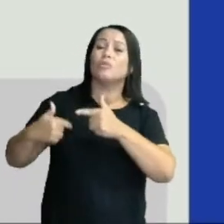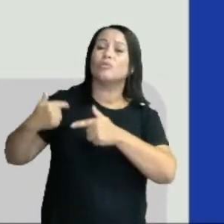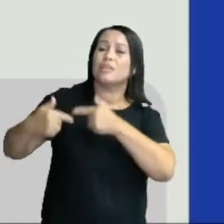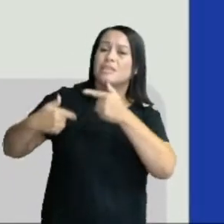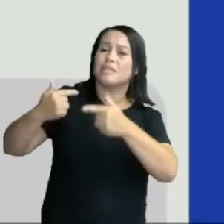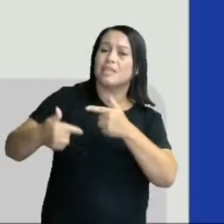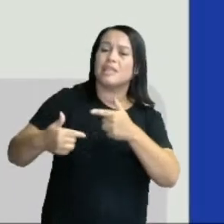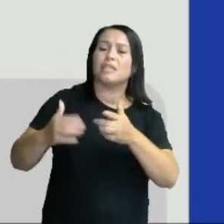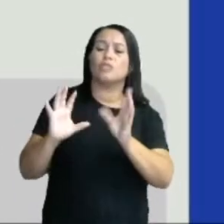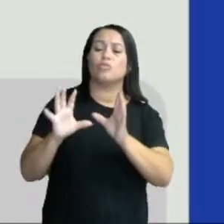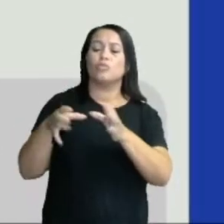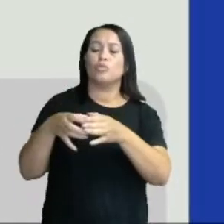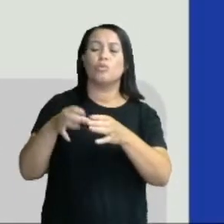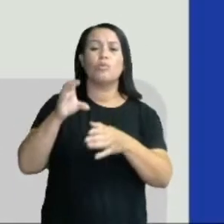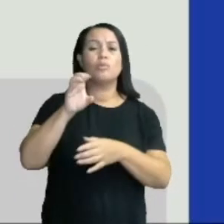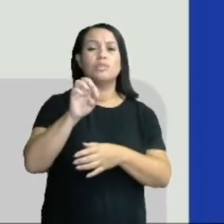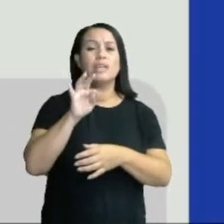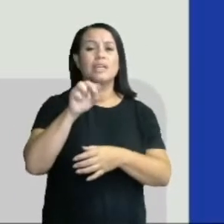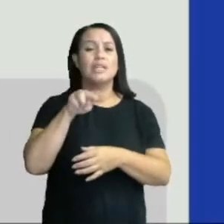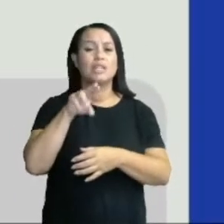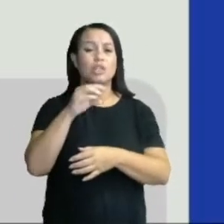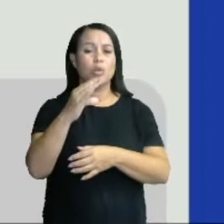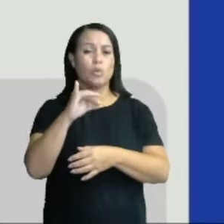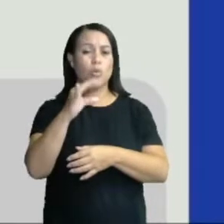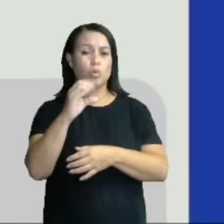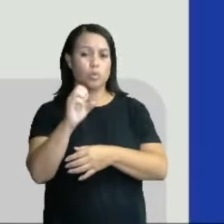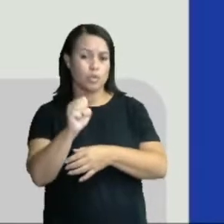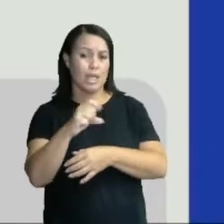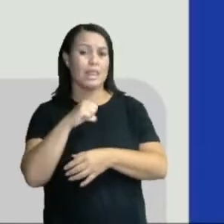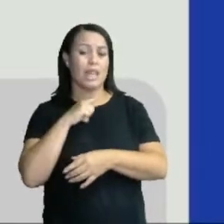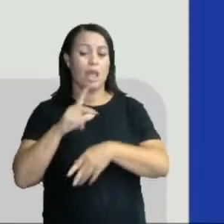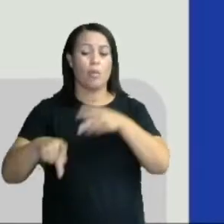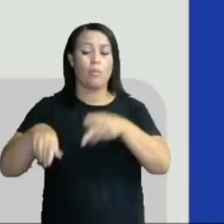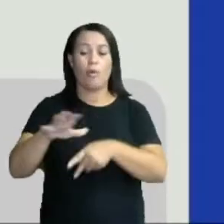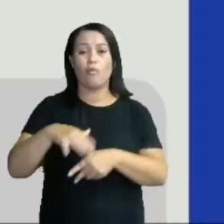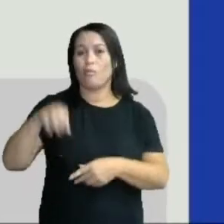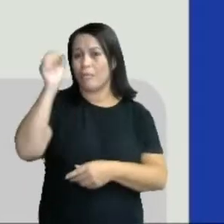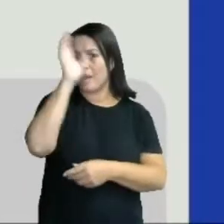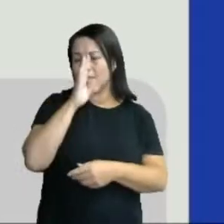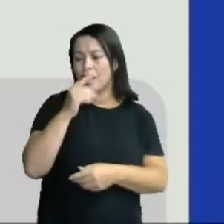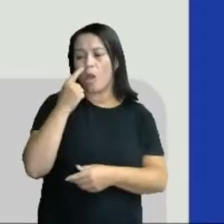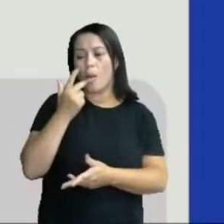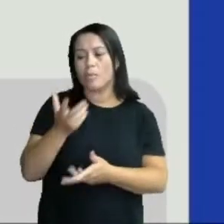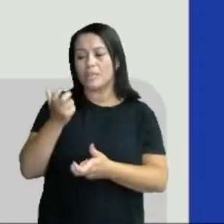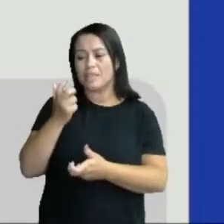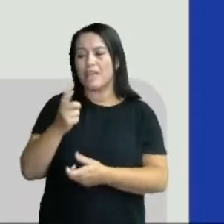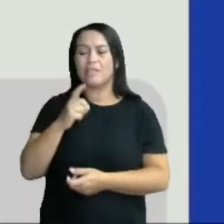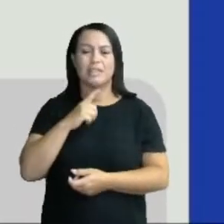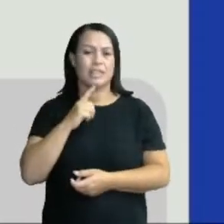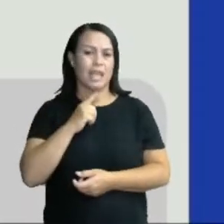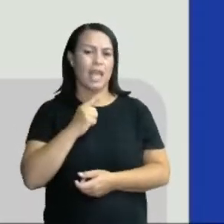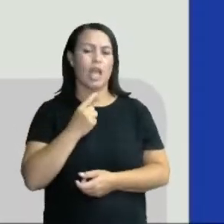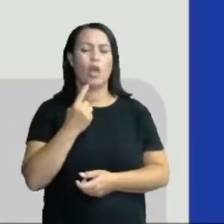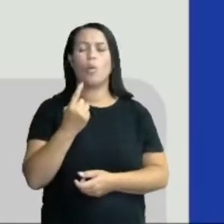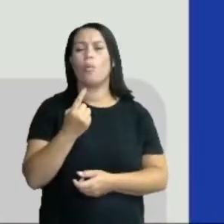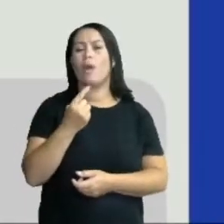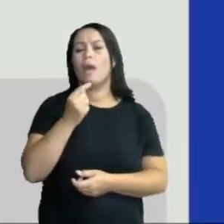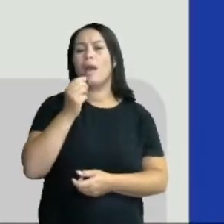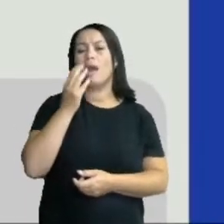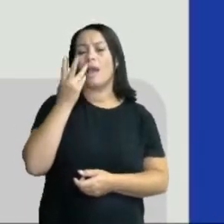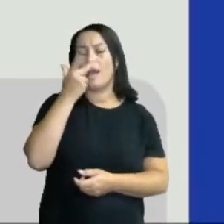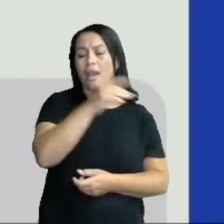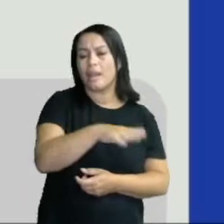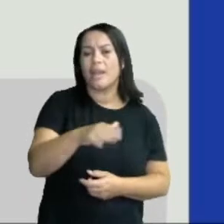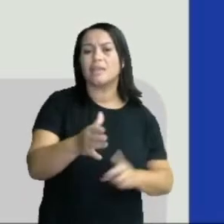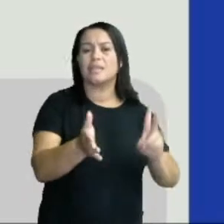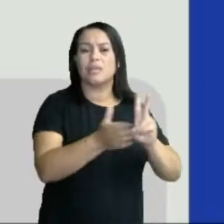esses grupos étnicos formam o povo brasileiro. Observe as fotos. Aí tem aqui, ó, foto de uma criança de uma aldeia, uma criança